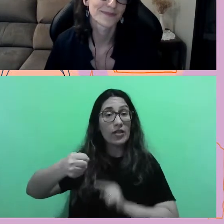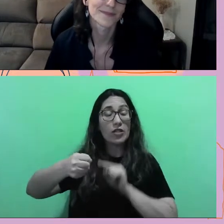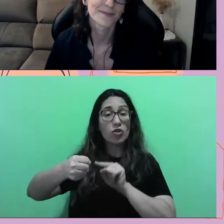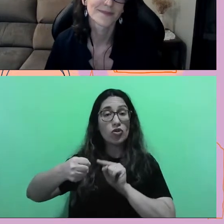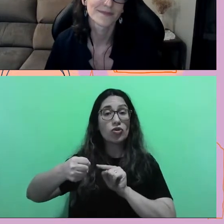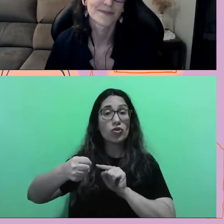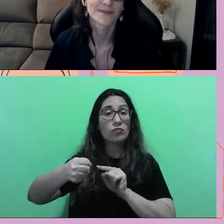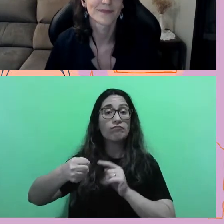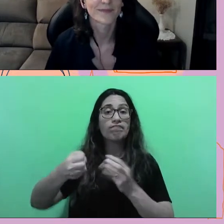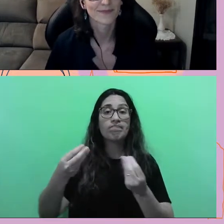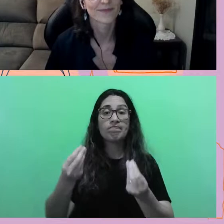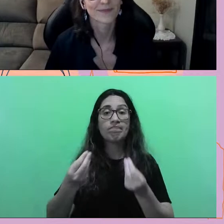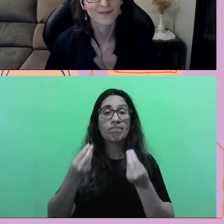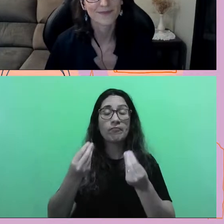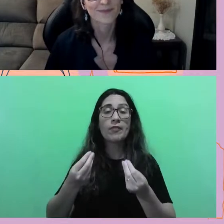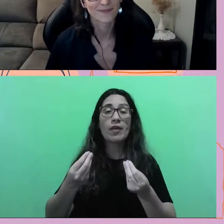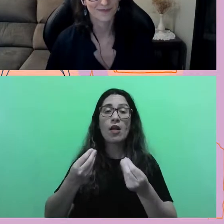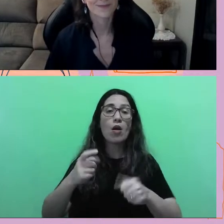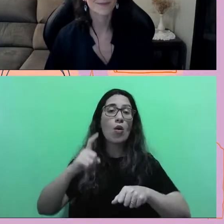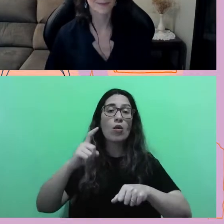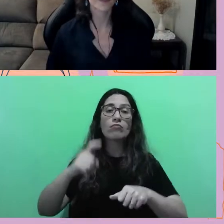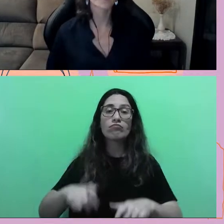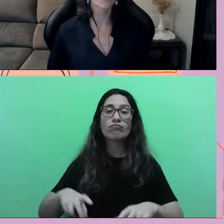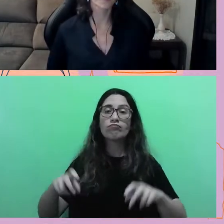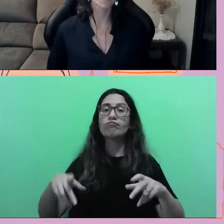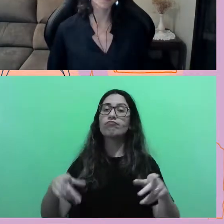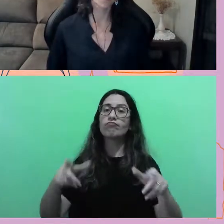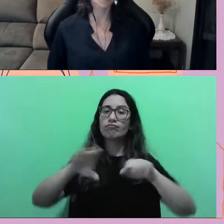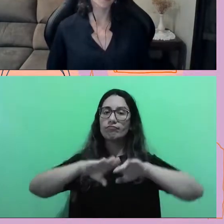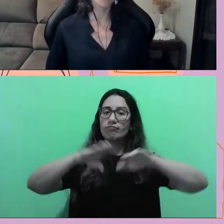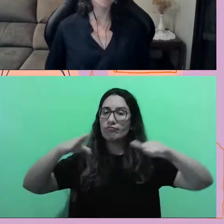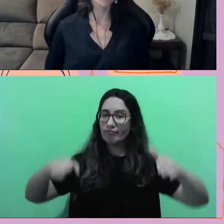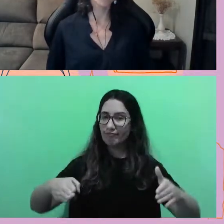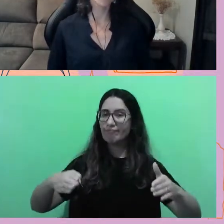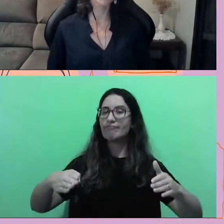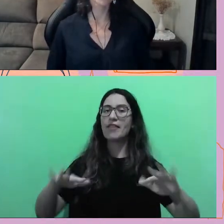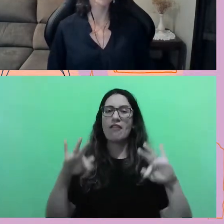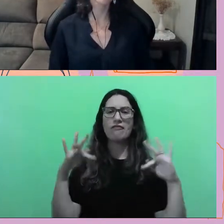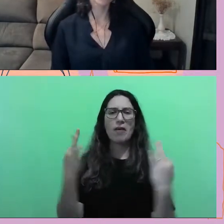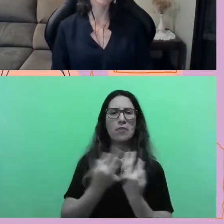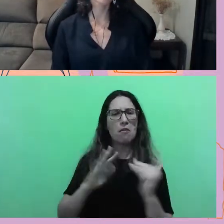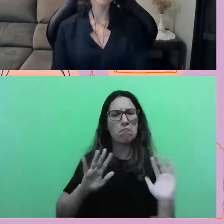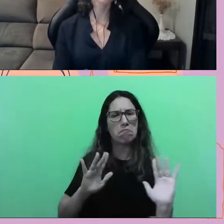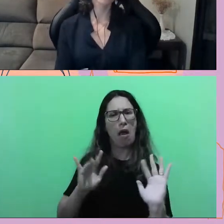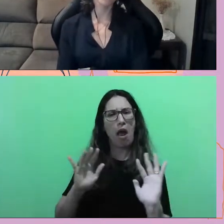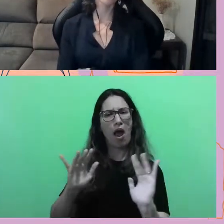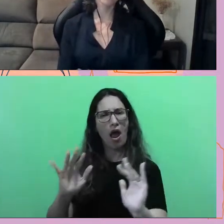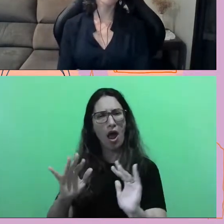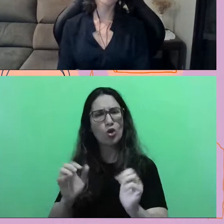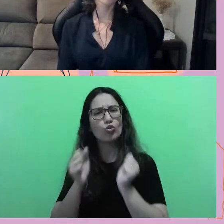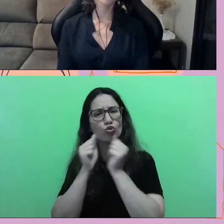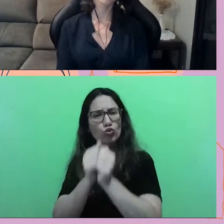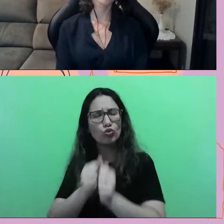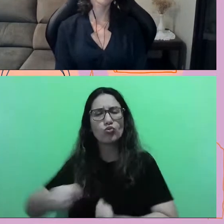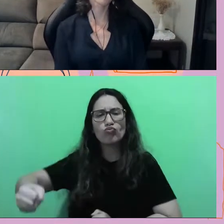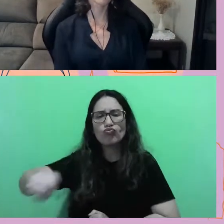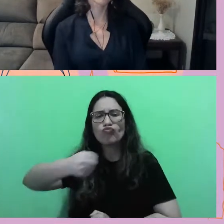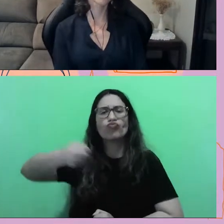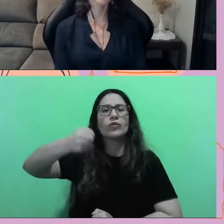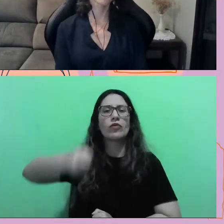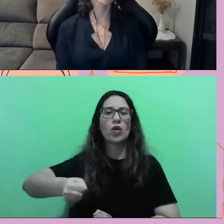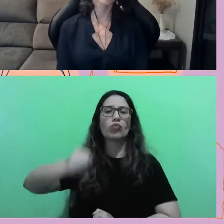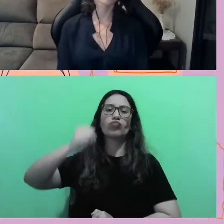lugar do o lugar da reunião, né, da família grandona, de todo mundo junto.